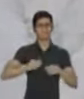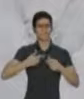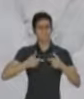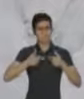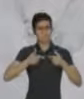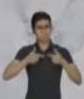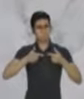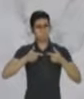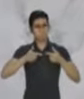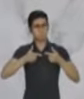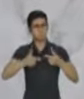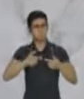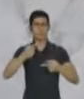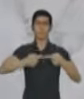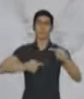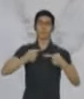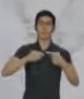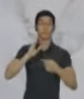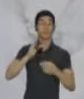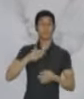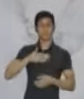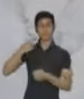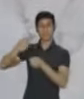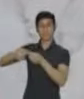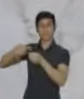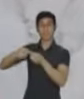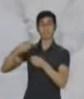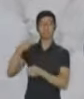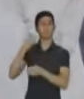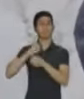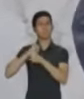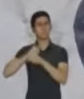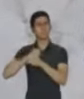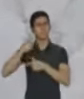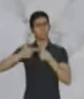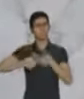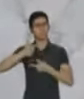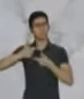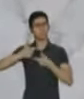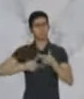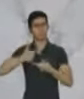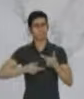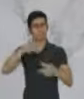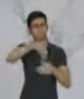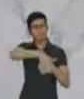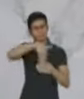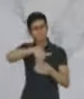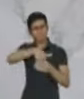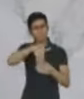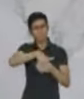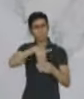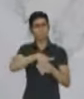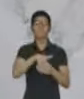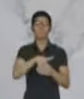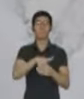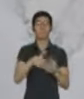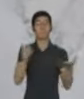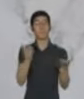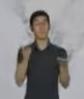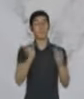votado deputado por dois mandatos nessa casa eu fico muito feliz de poder estar aqui agradecer todo esse reconhecimento